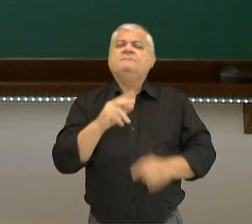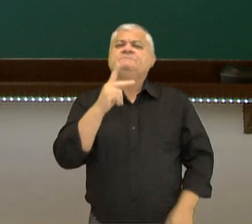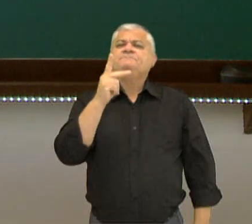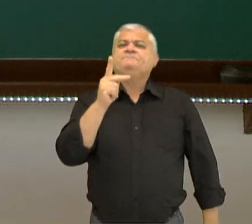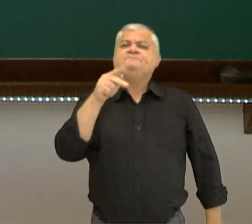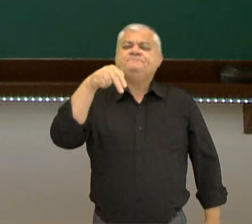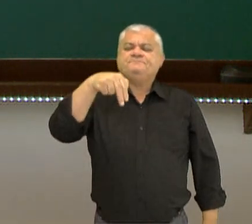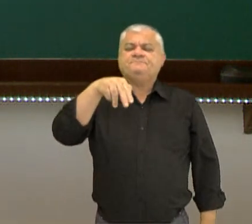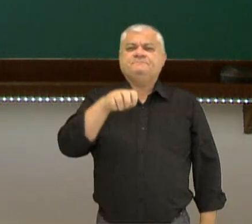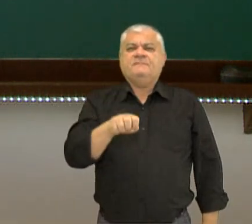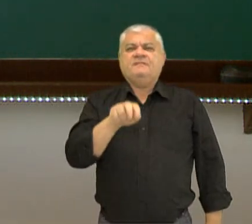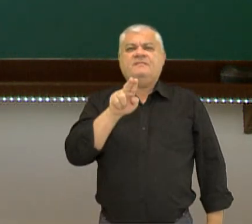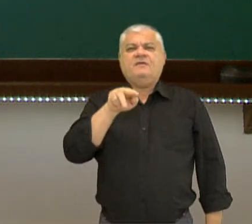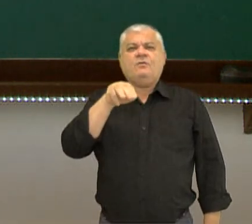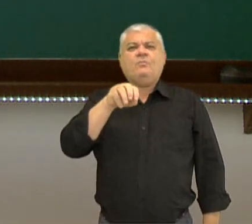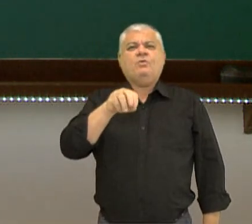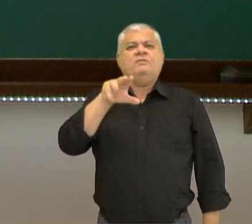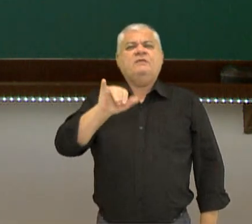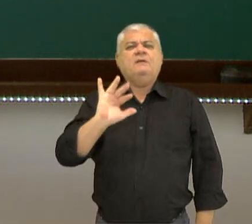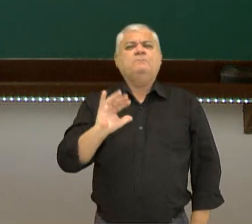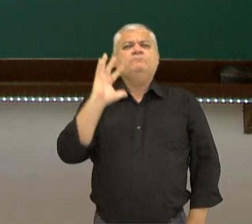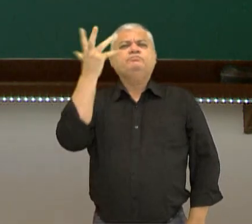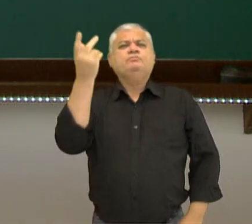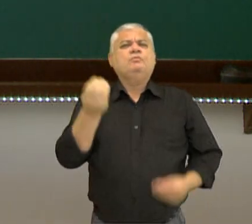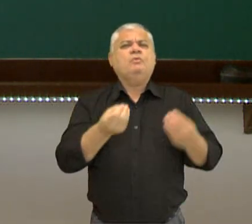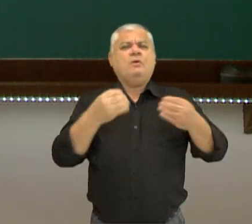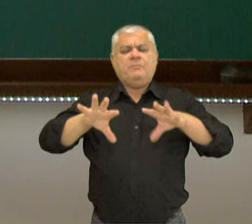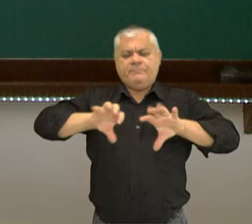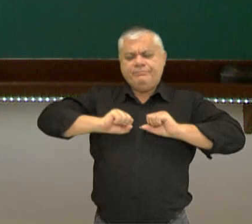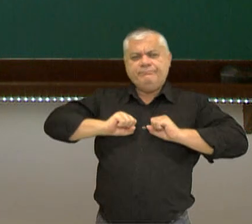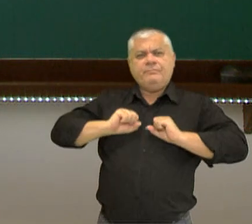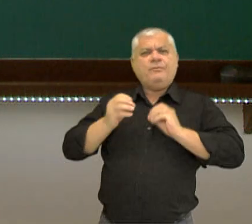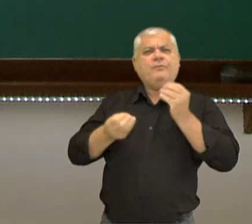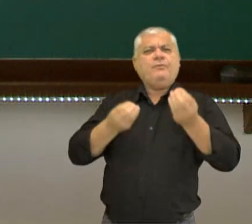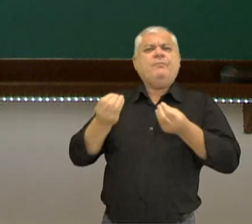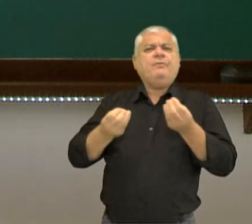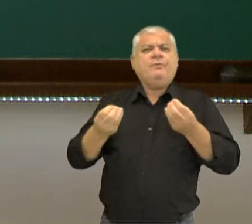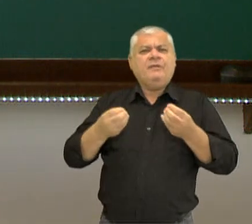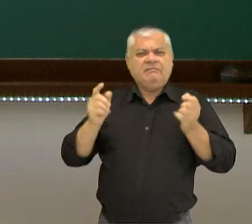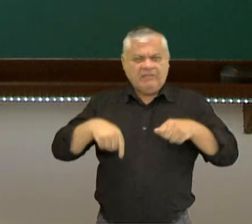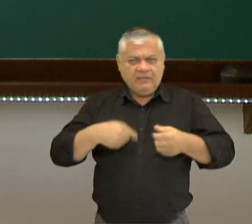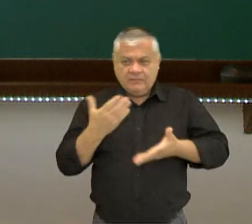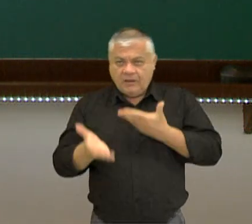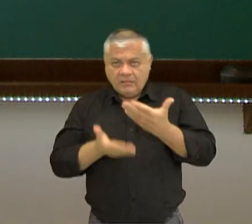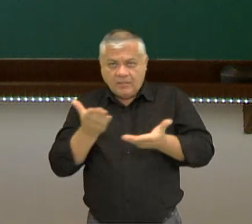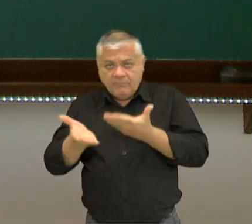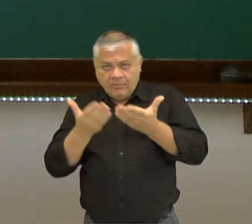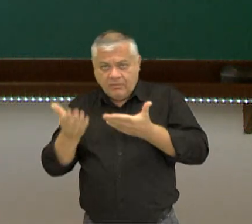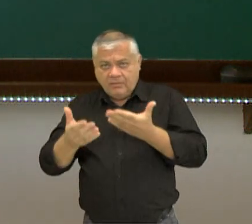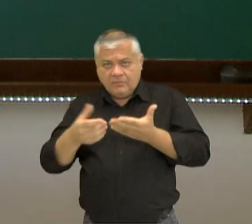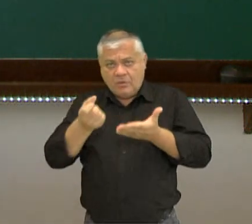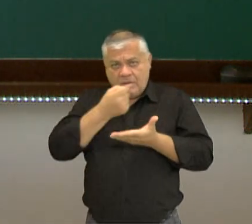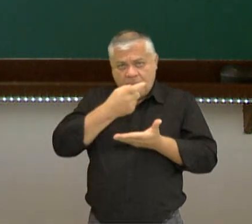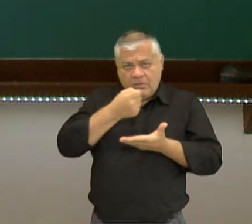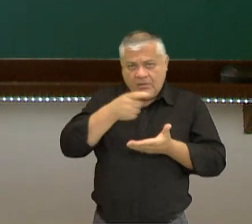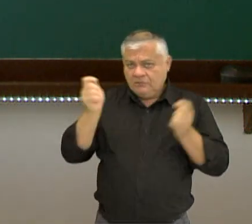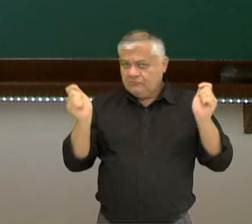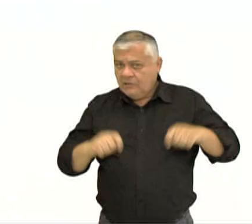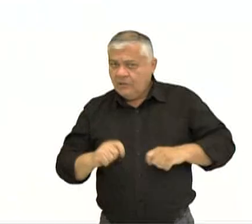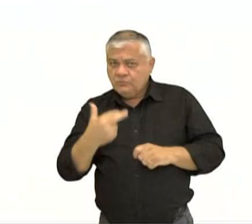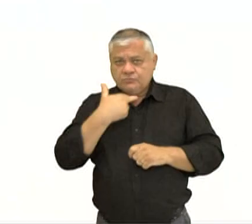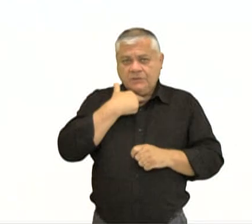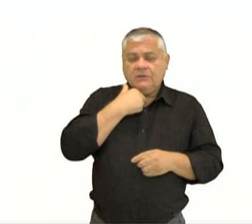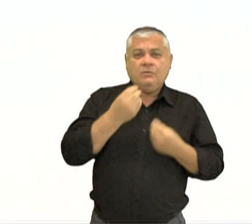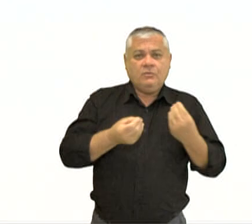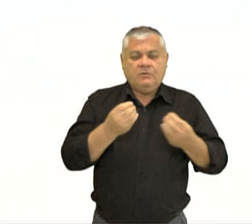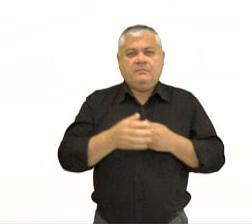pneumonia, o que essa doença causa? Como que a gente pega essa doença? Tem tratamento? Não tem? Vamos dar uma olhada?